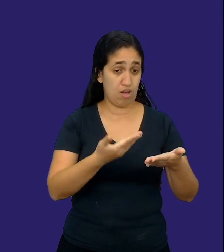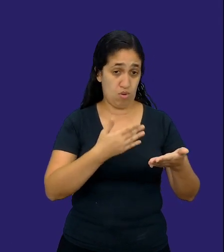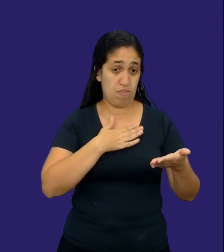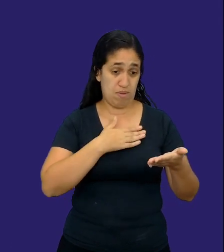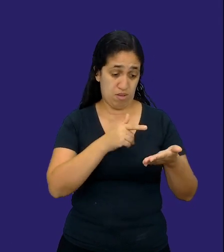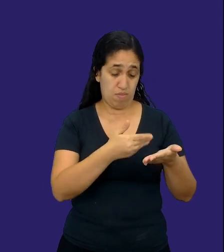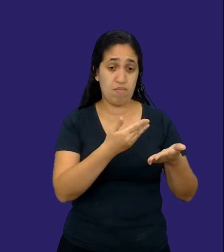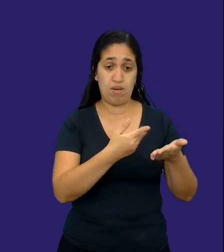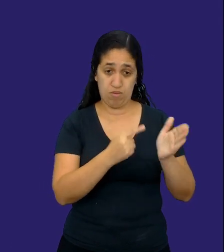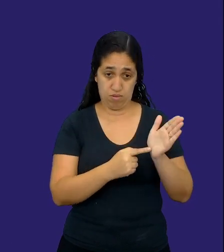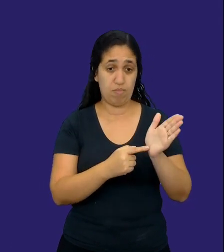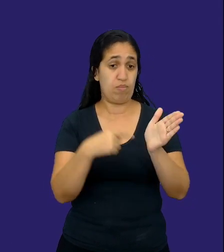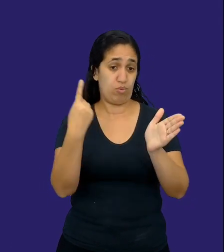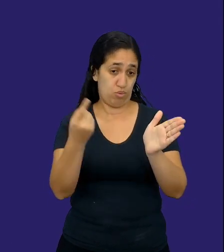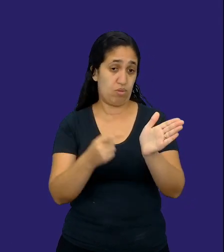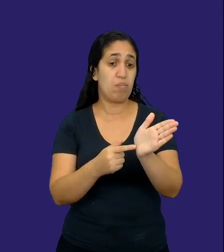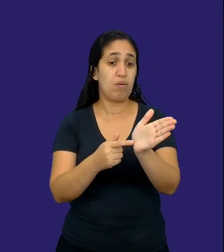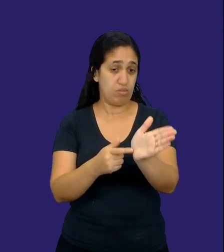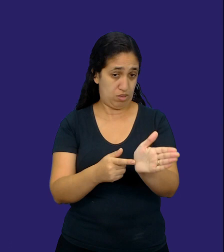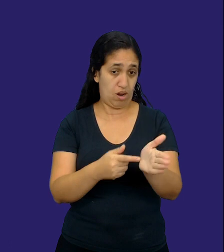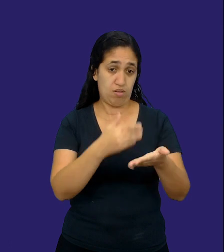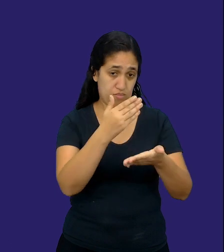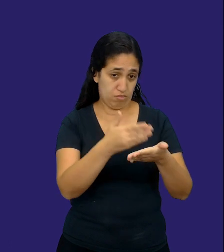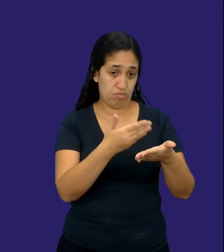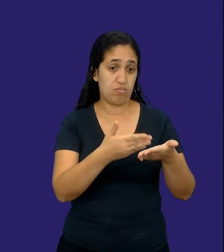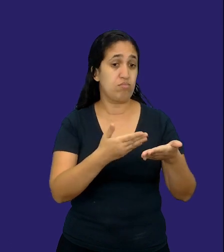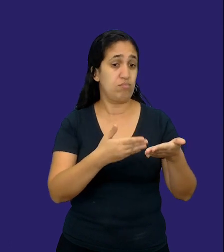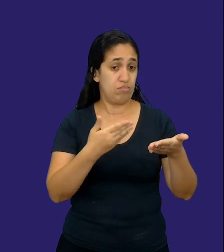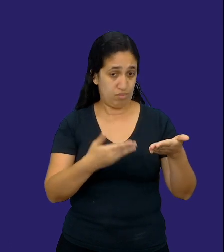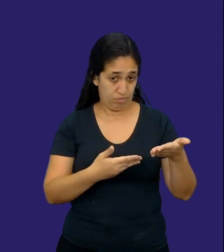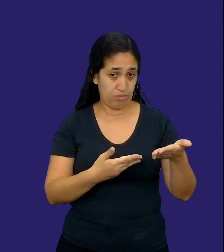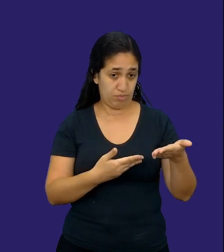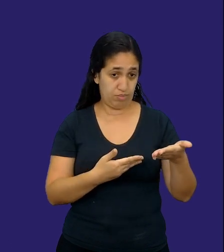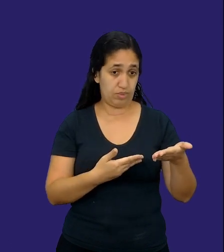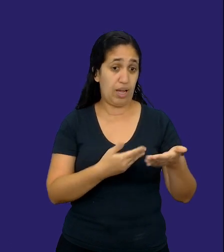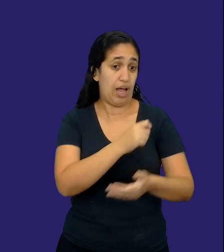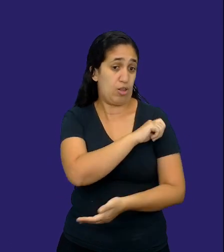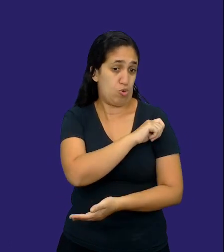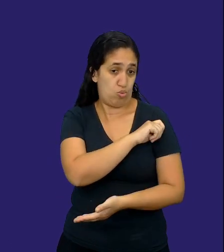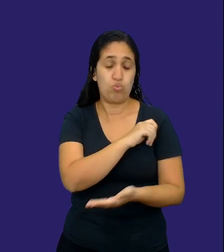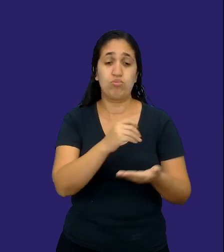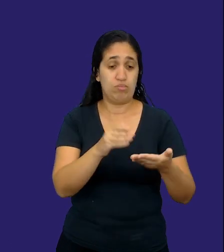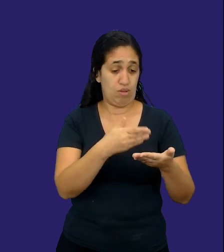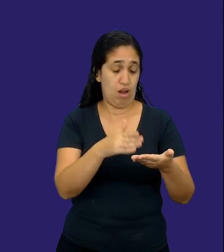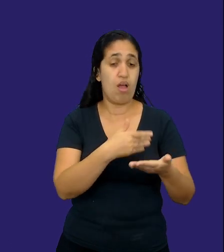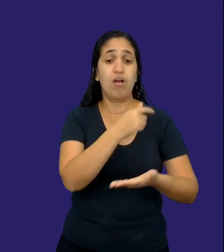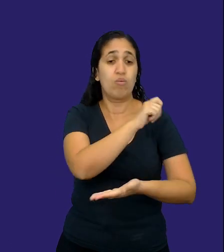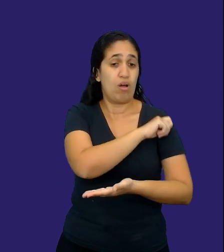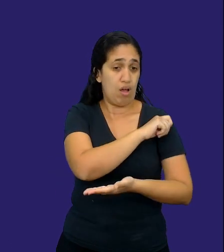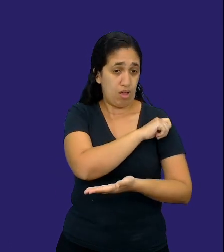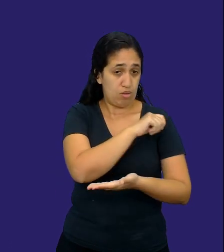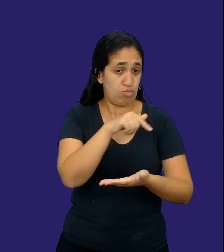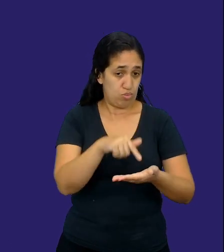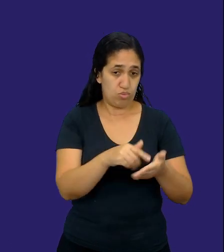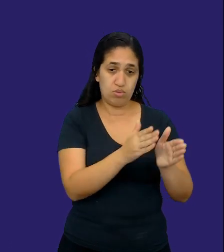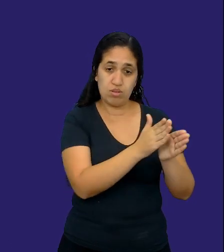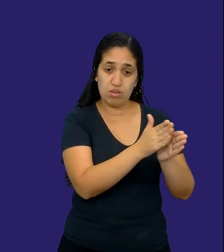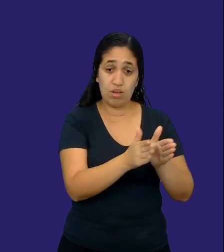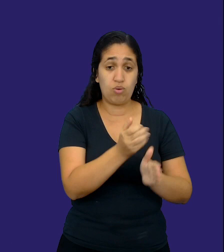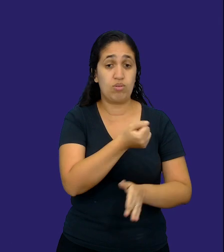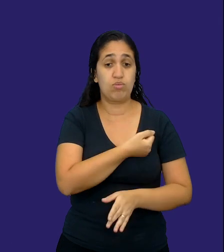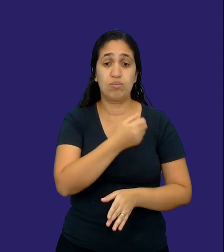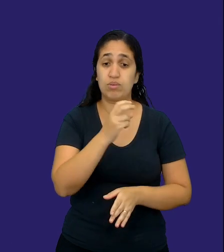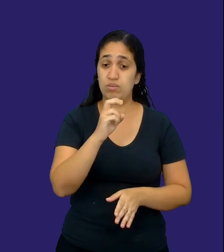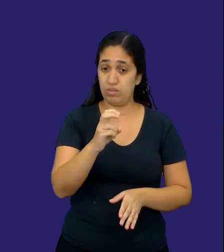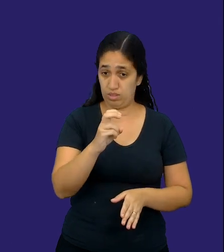eu vou abrir aqui com vocês, com o livro do estudante, tá? Então, estou lá na sequência 5 do livro